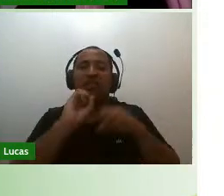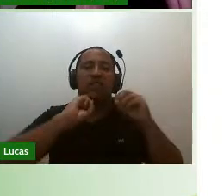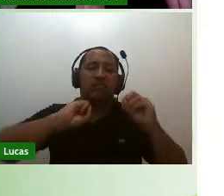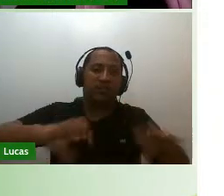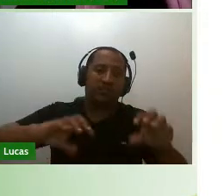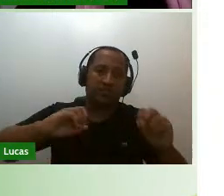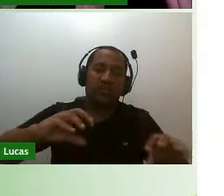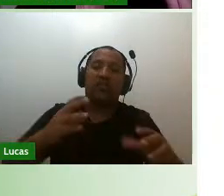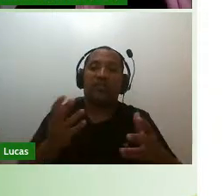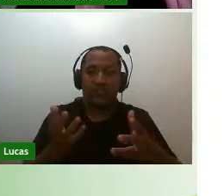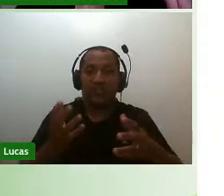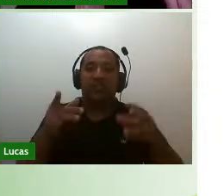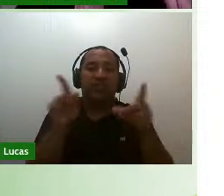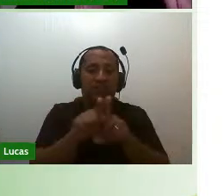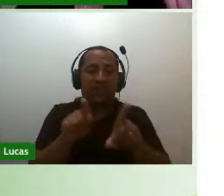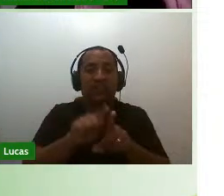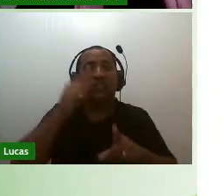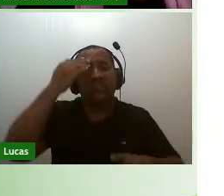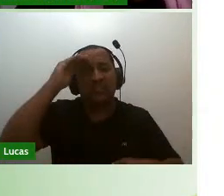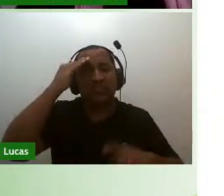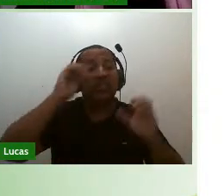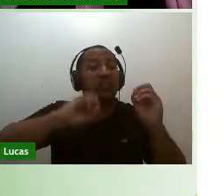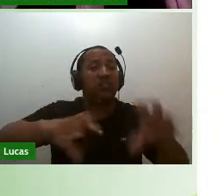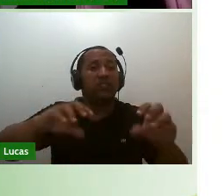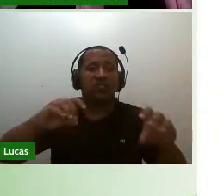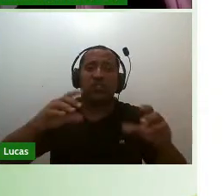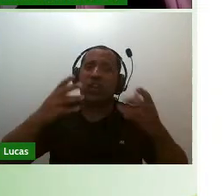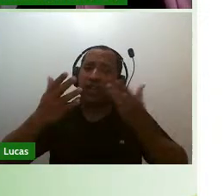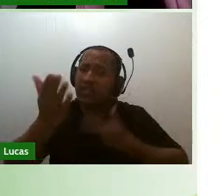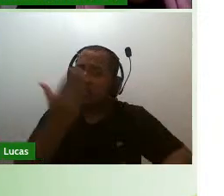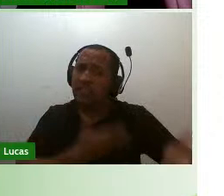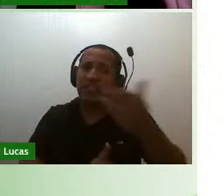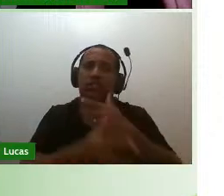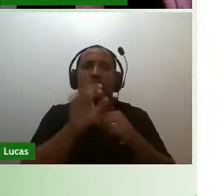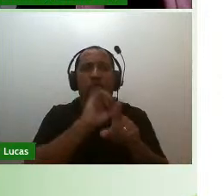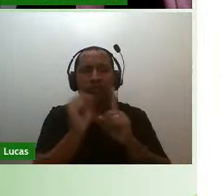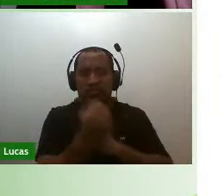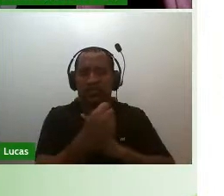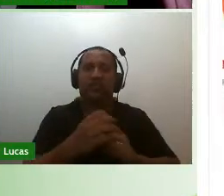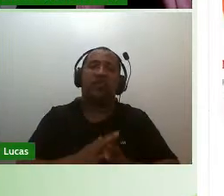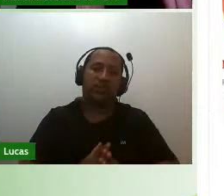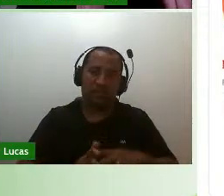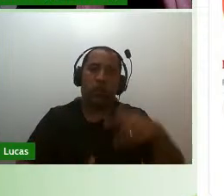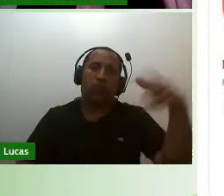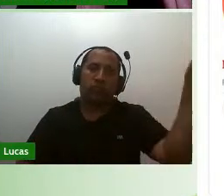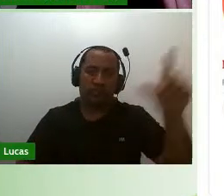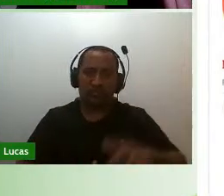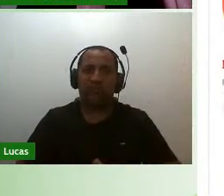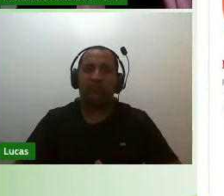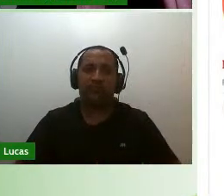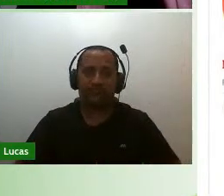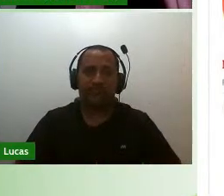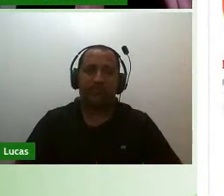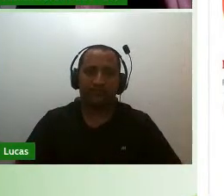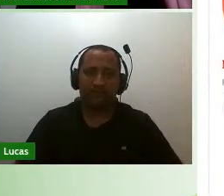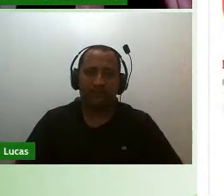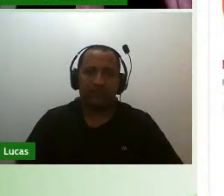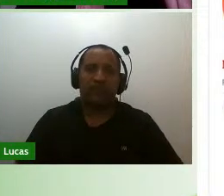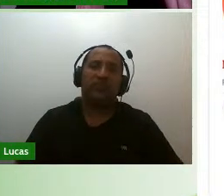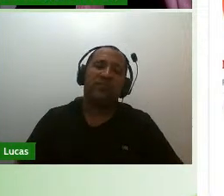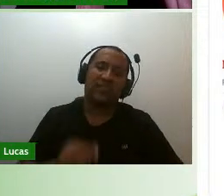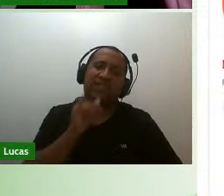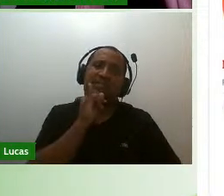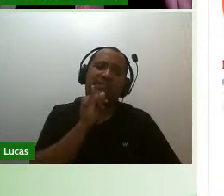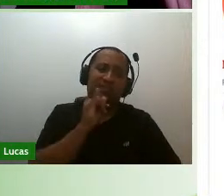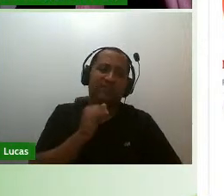educação, entendendo a educação como um ato de interação social. Próximo, por favor. Muito